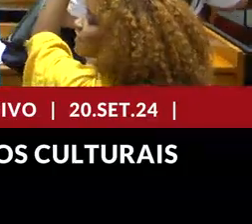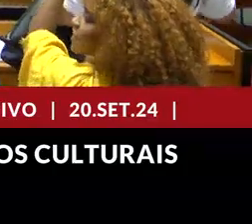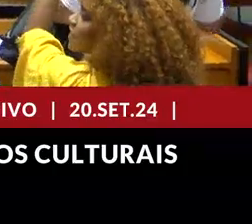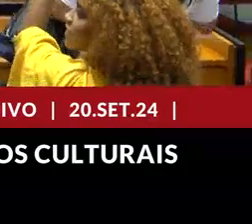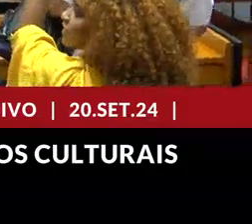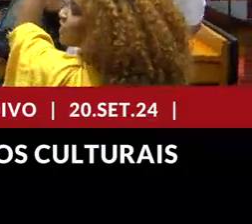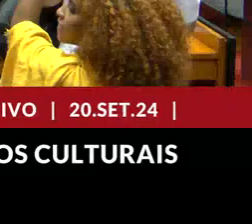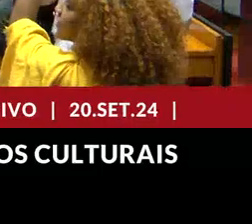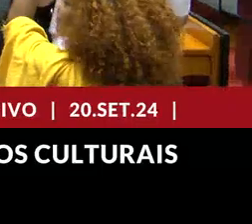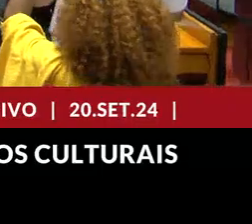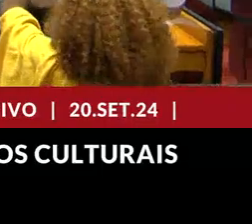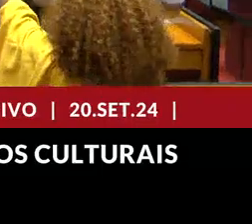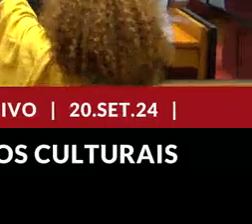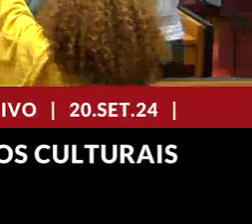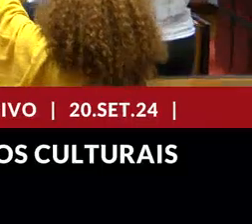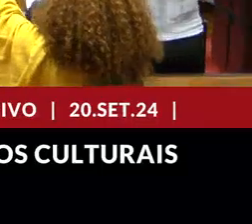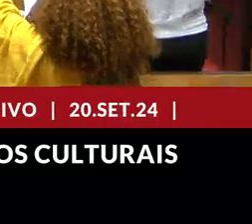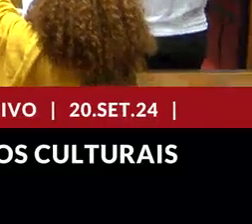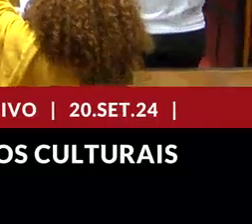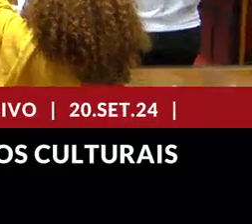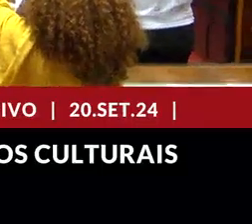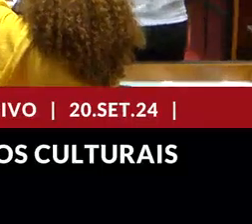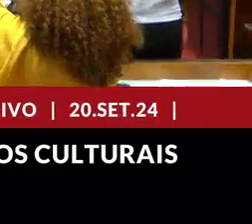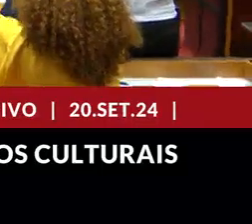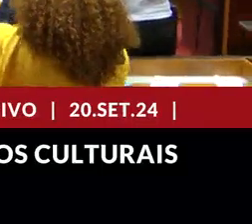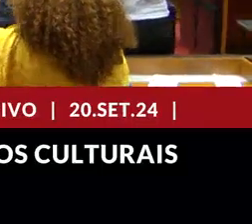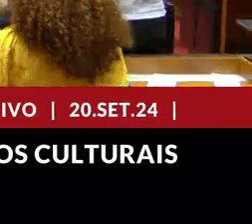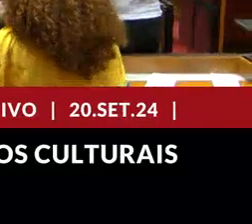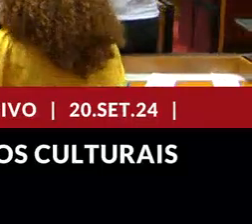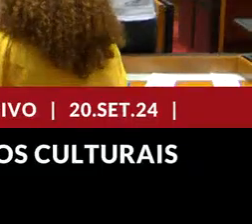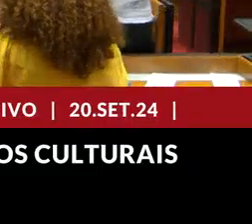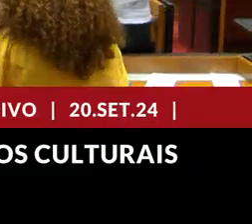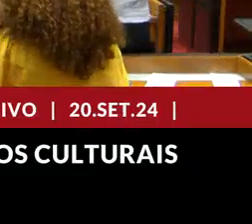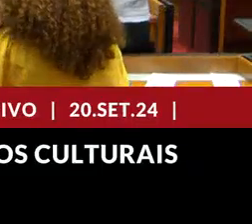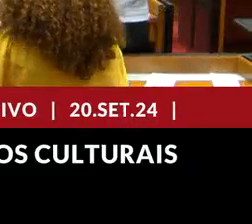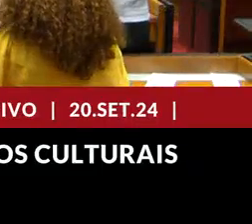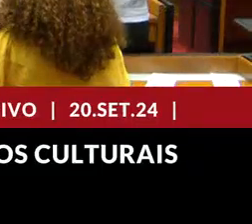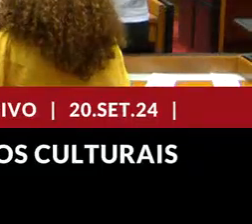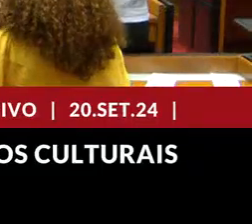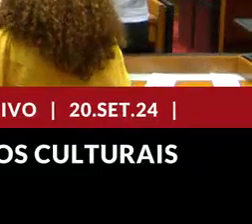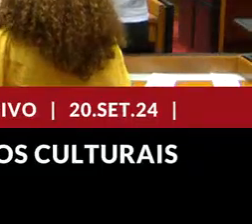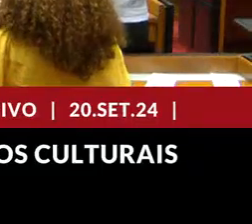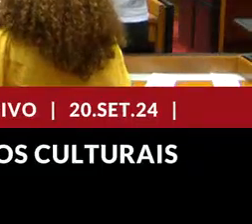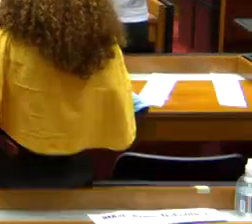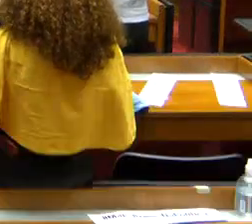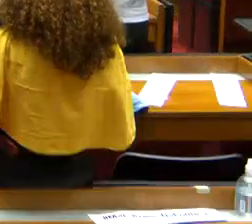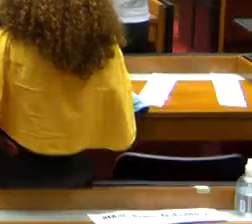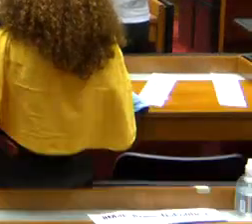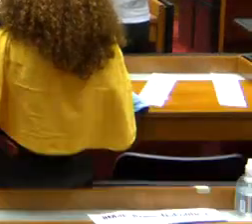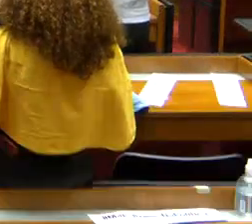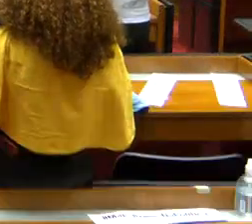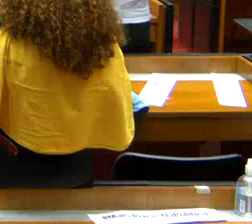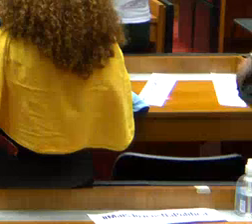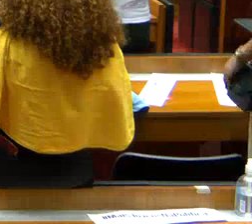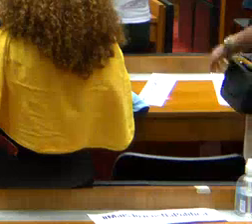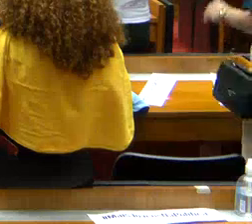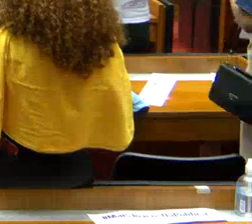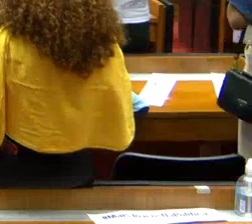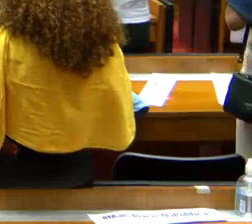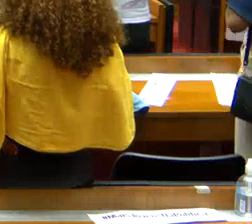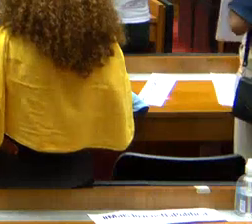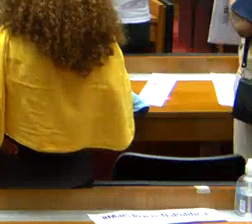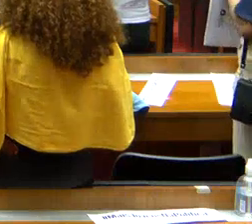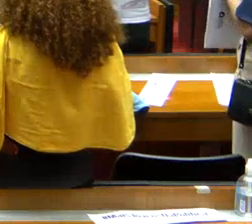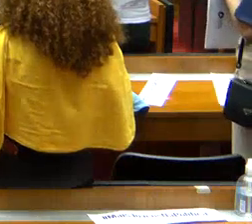Juventude e direitos culturais eu encerro essa Tarde de hoje que começou cedinho na verdade com a